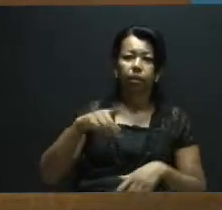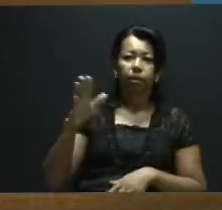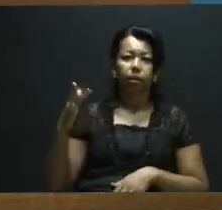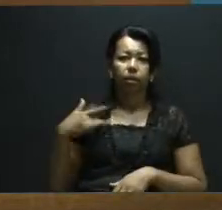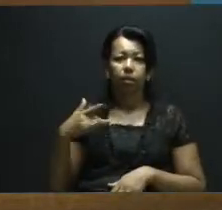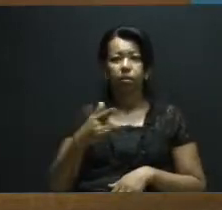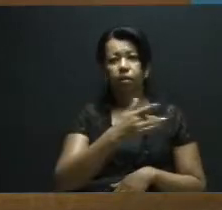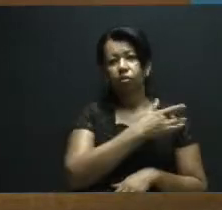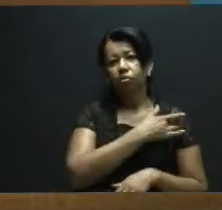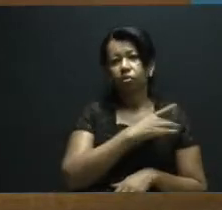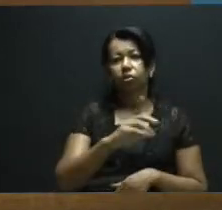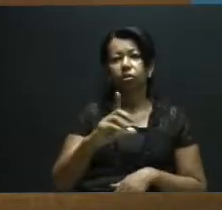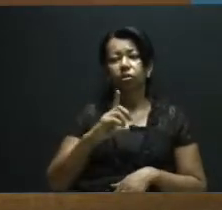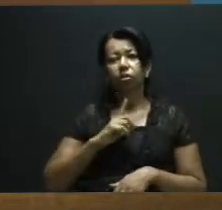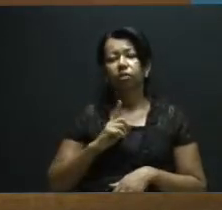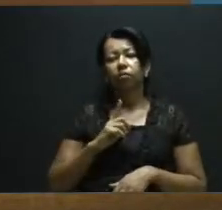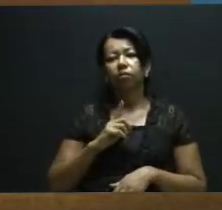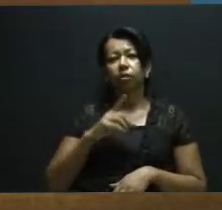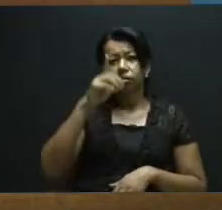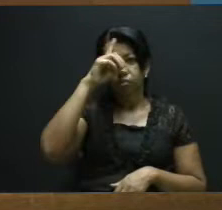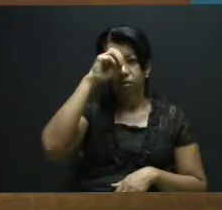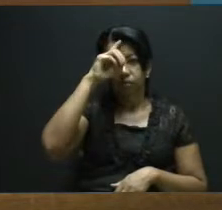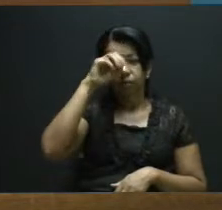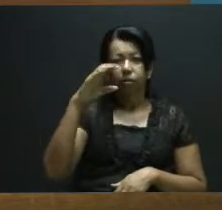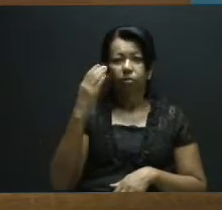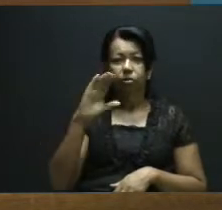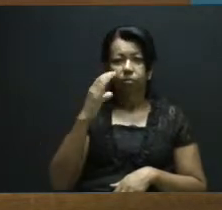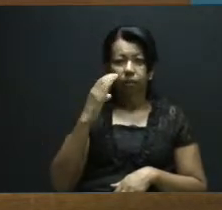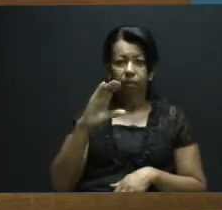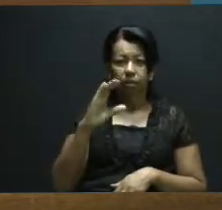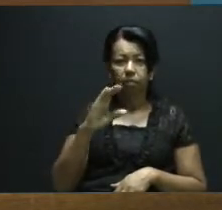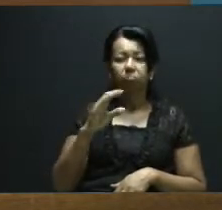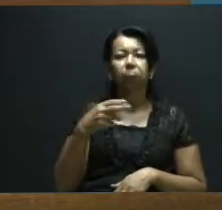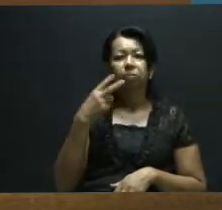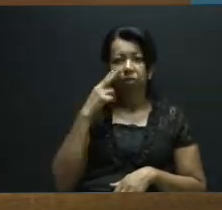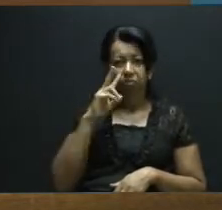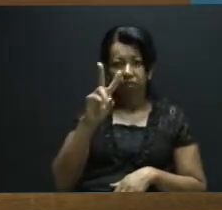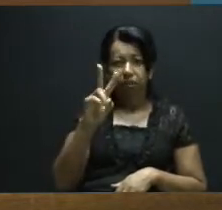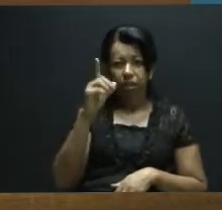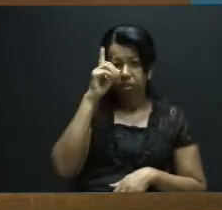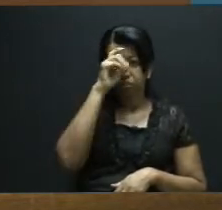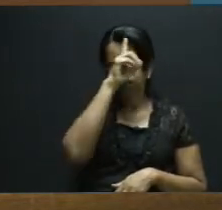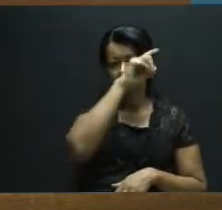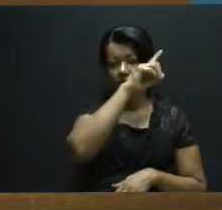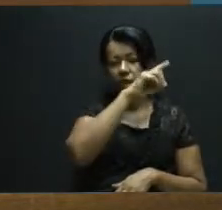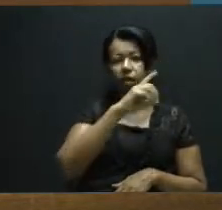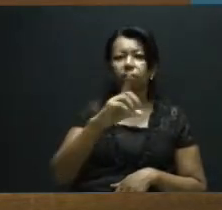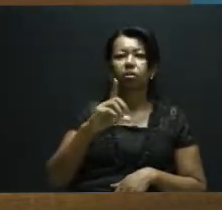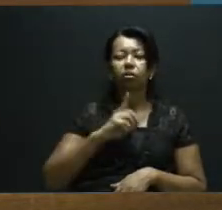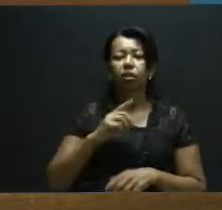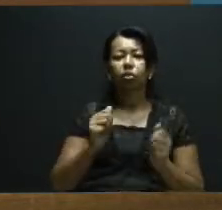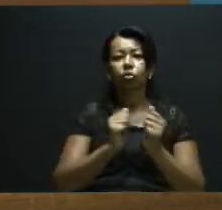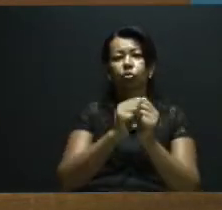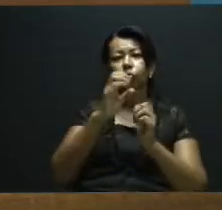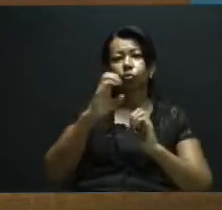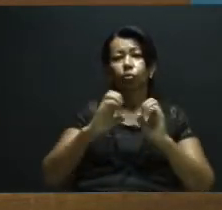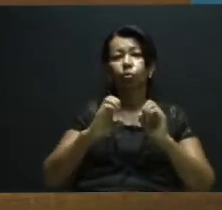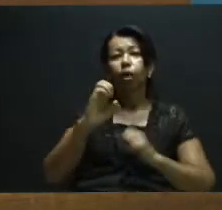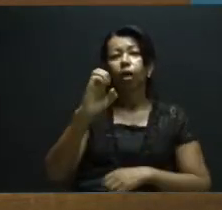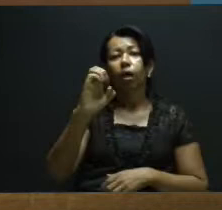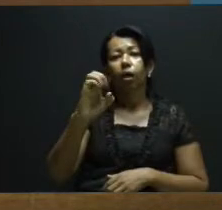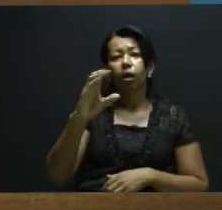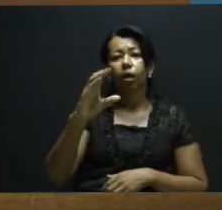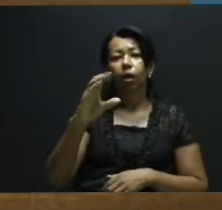estive dentro do hospital de cubatão e nós vemos as dificuldades de relacionamento junto com a ecovias ea